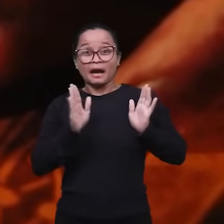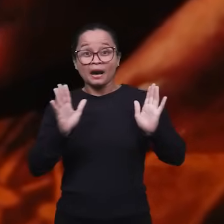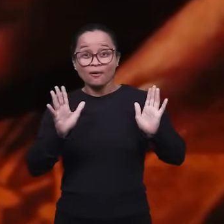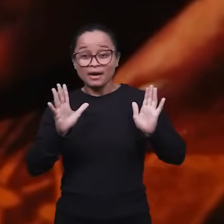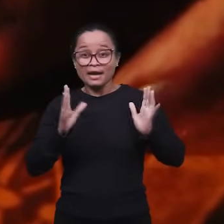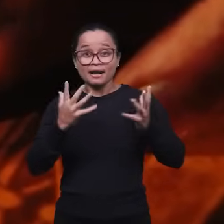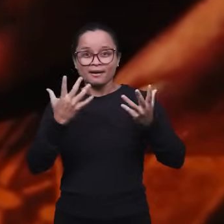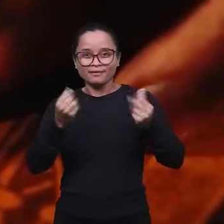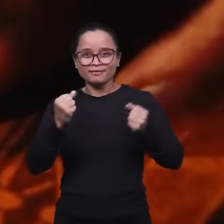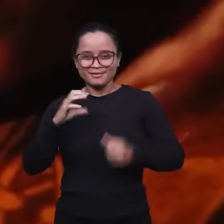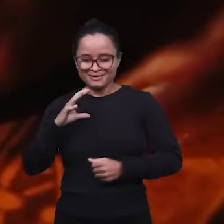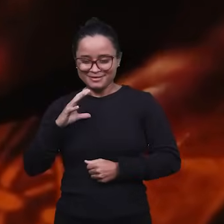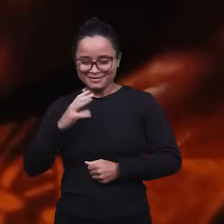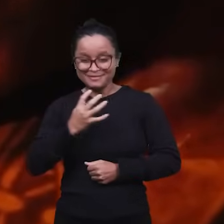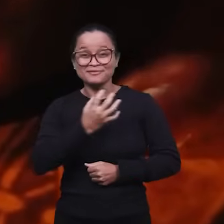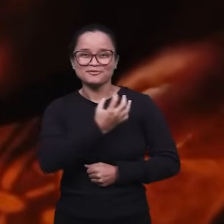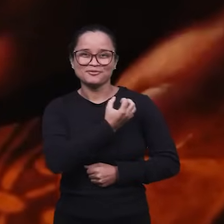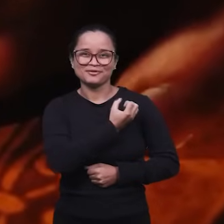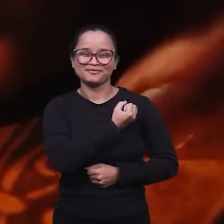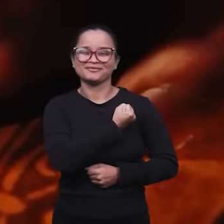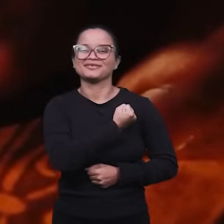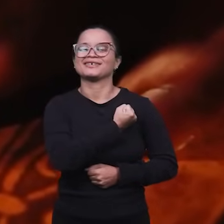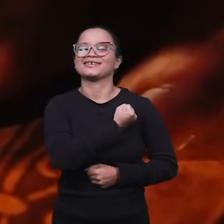e receba a